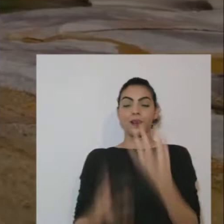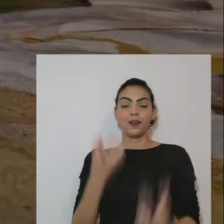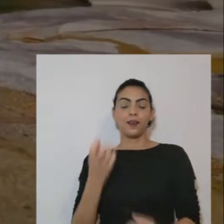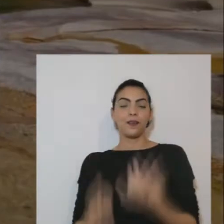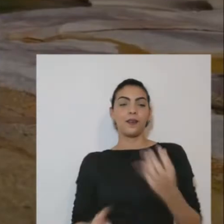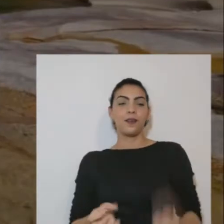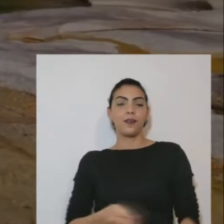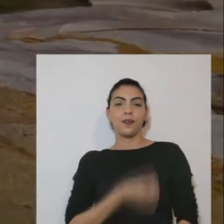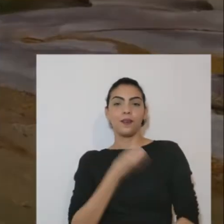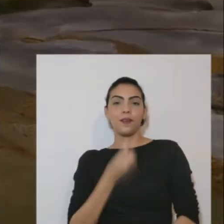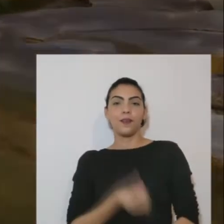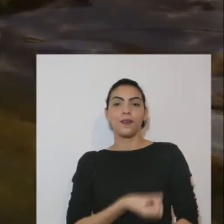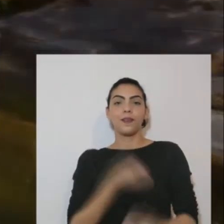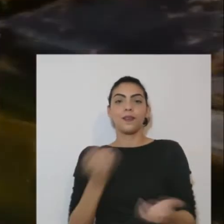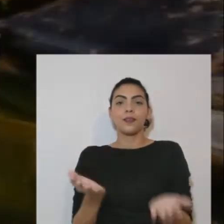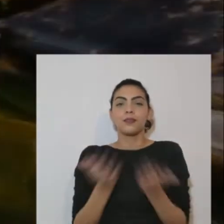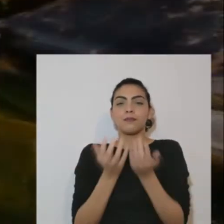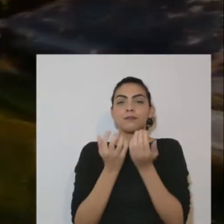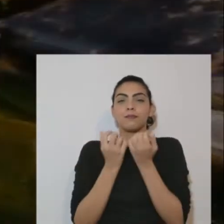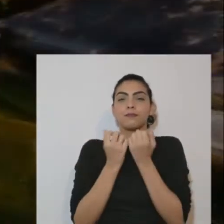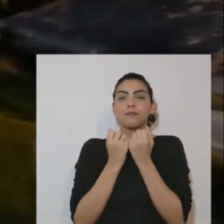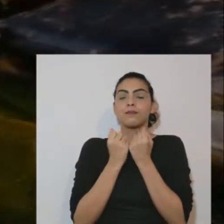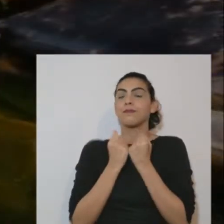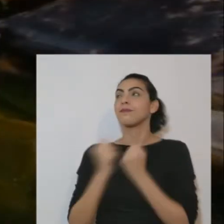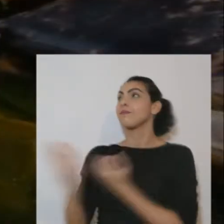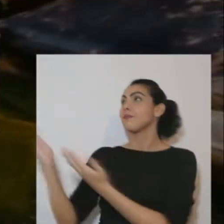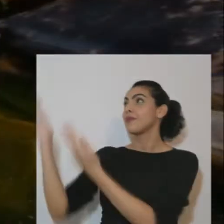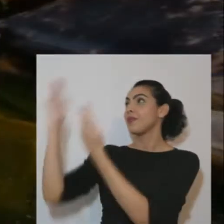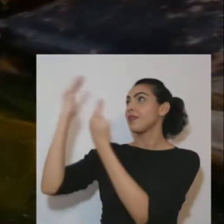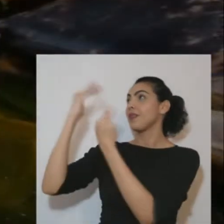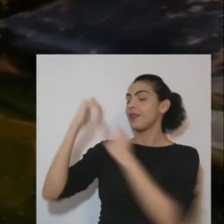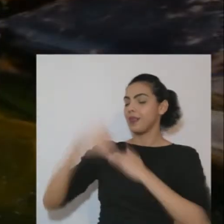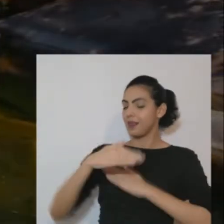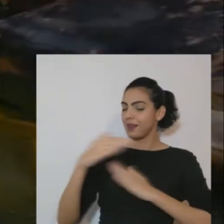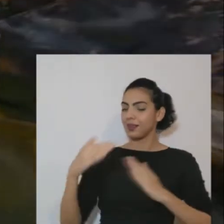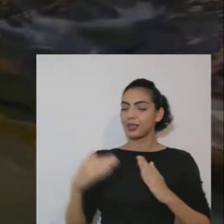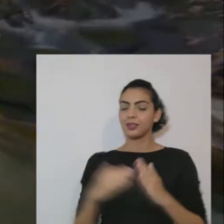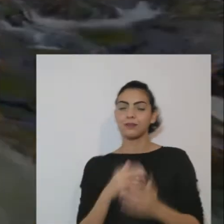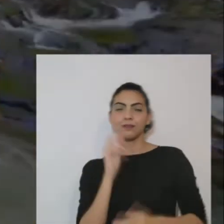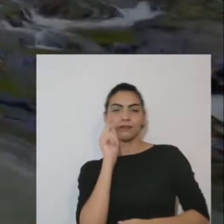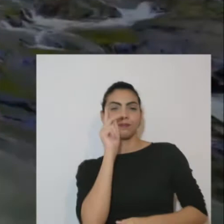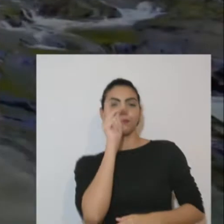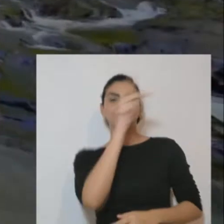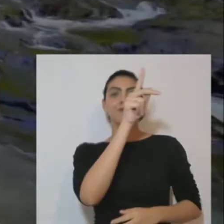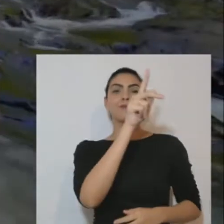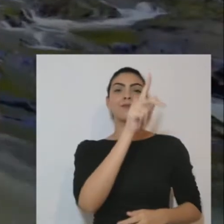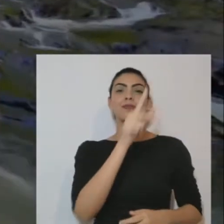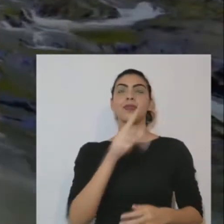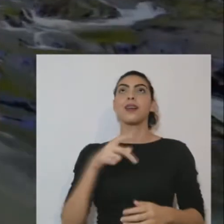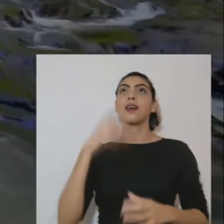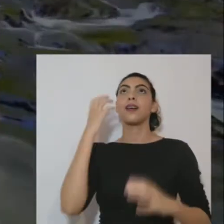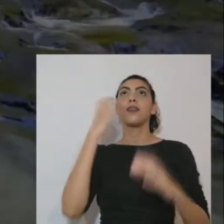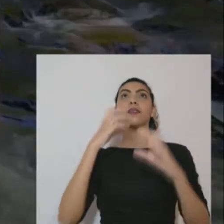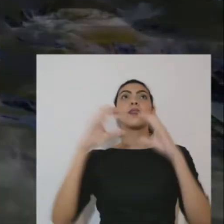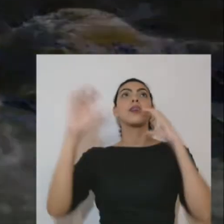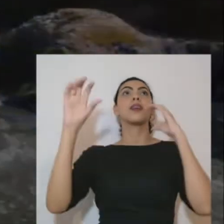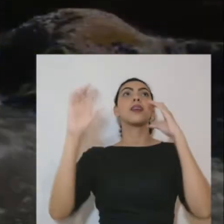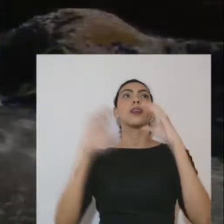Do fogo vivo aquecedor, infunde todos nova